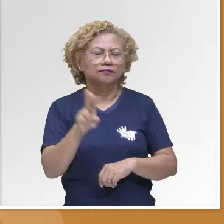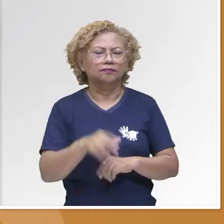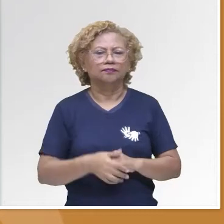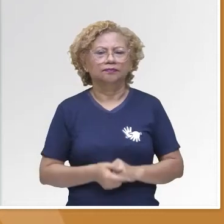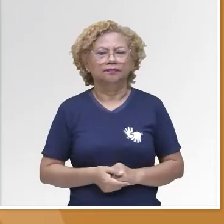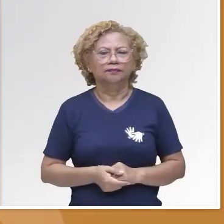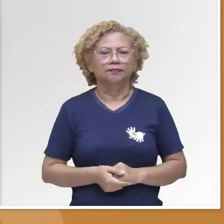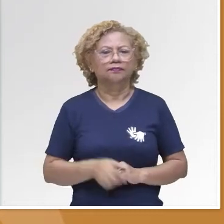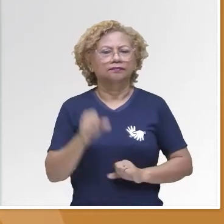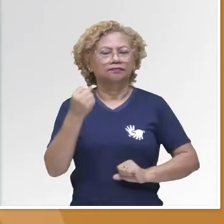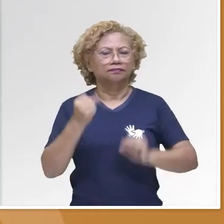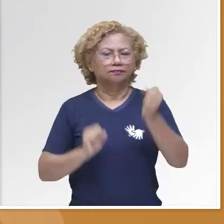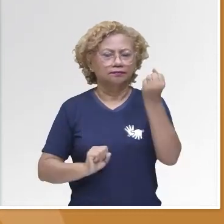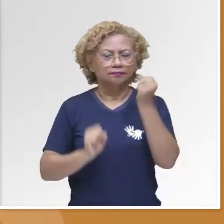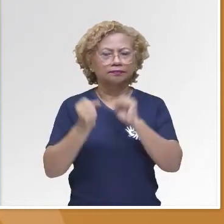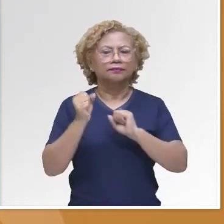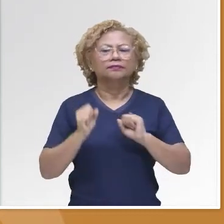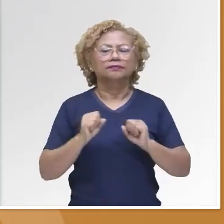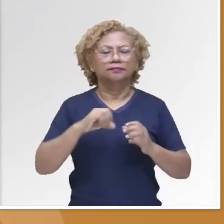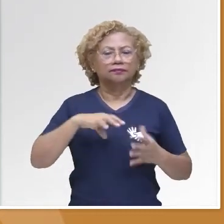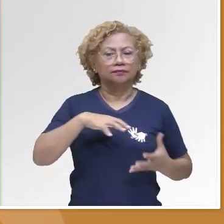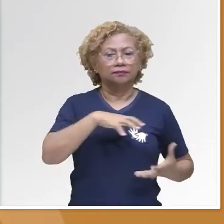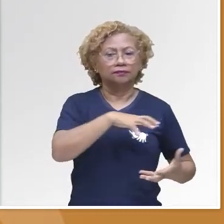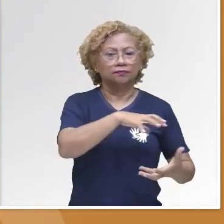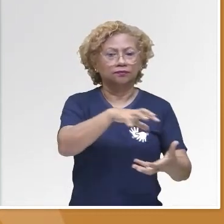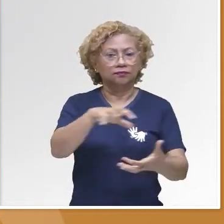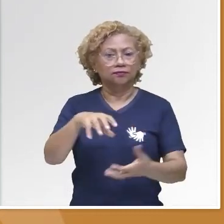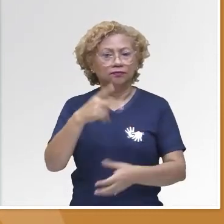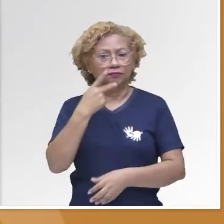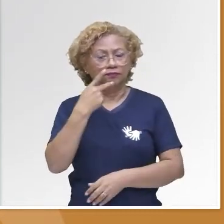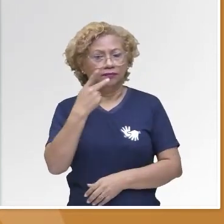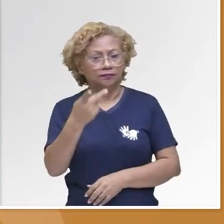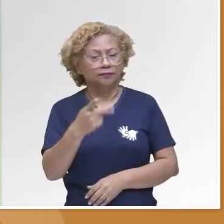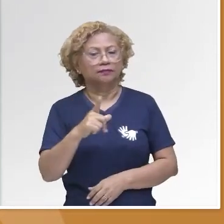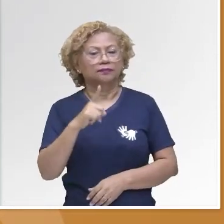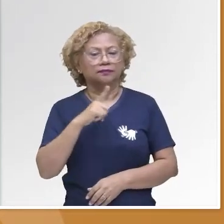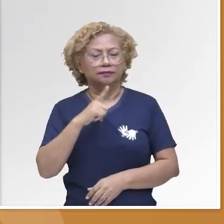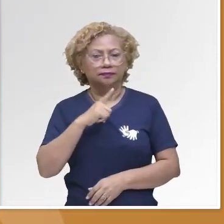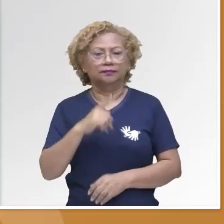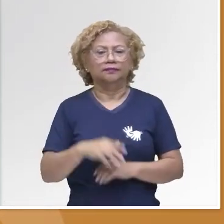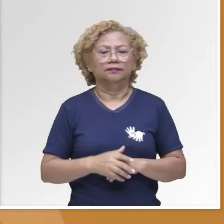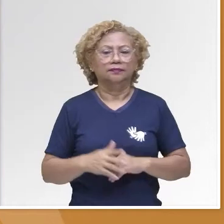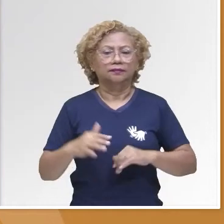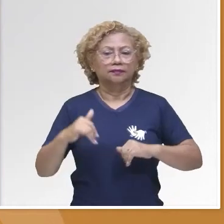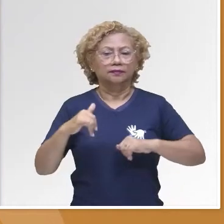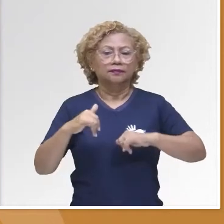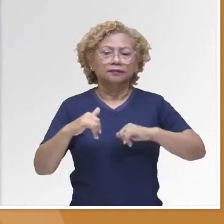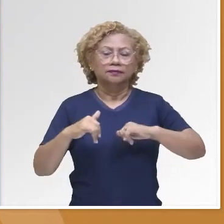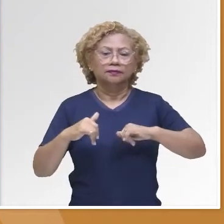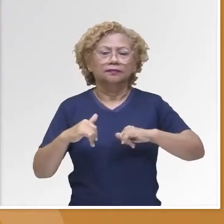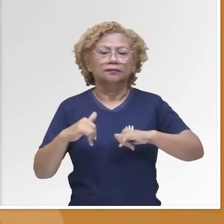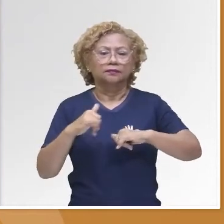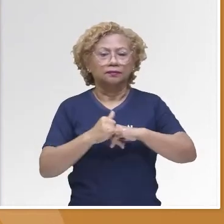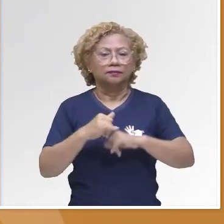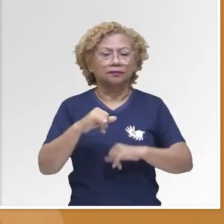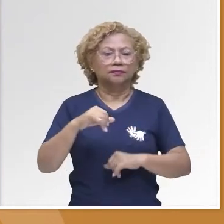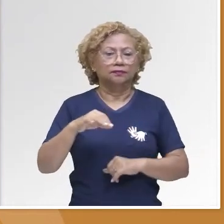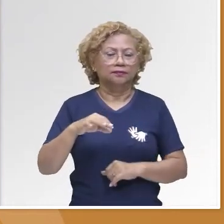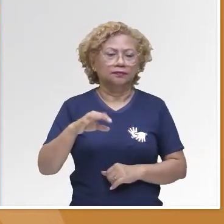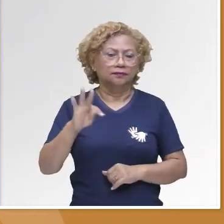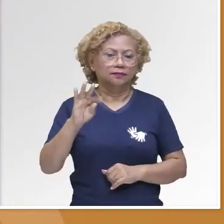empresas mundiais que a gente pode citar, né? Nós temos o exemplo aí da Toyota, da Mitsubishi,